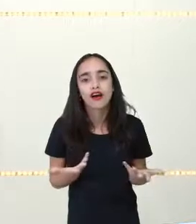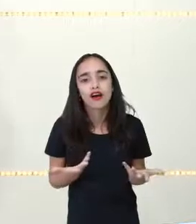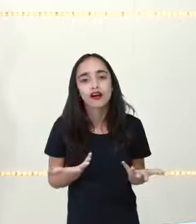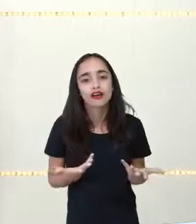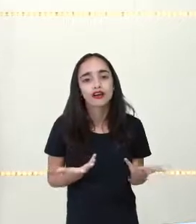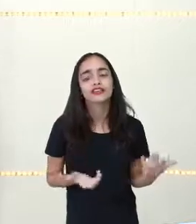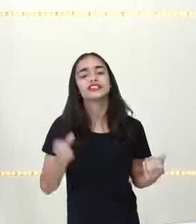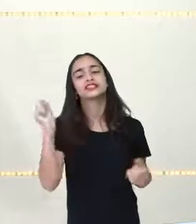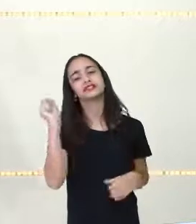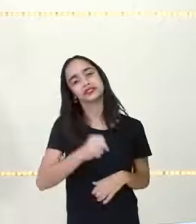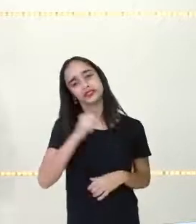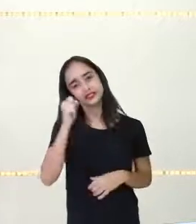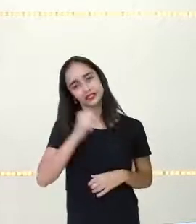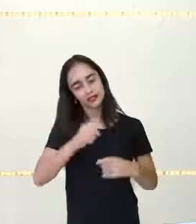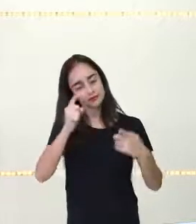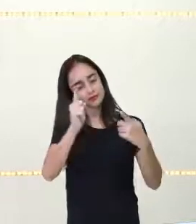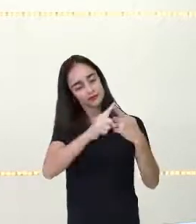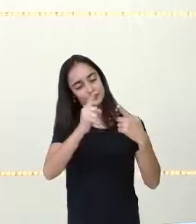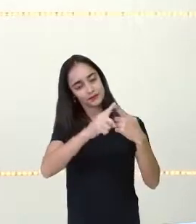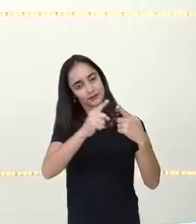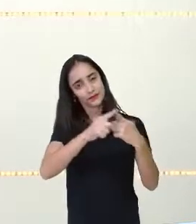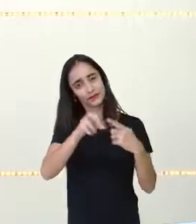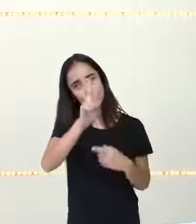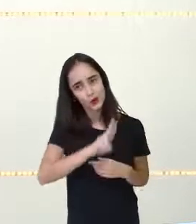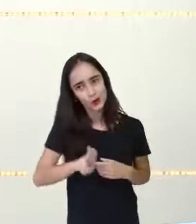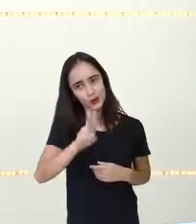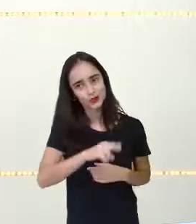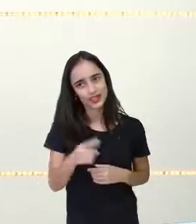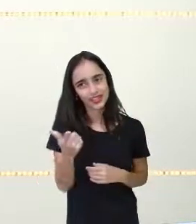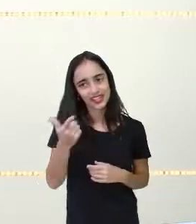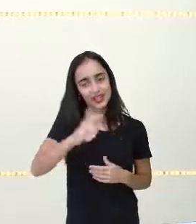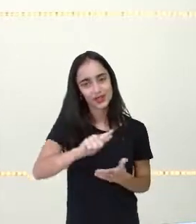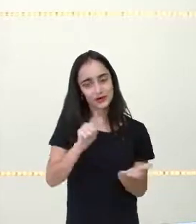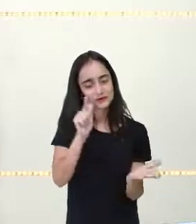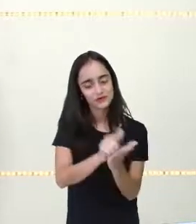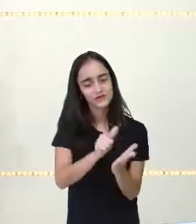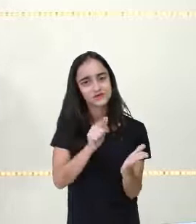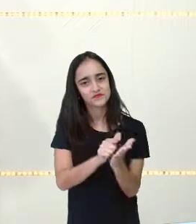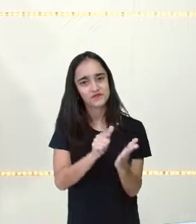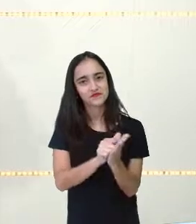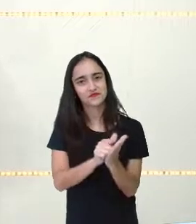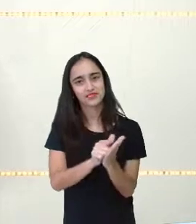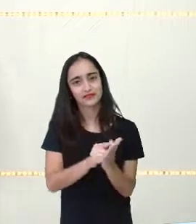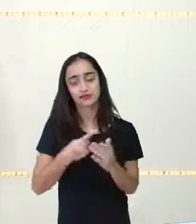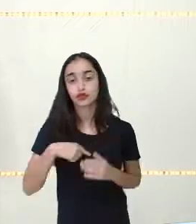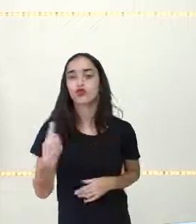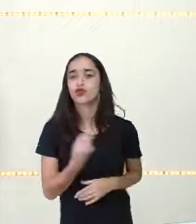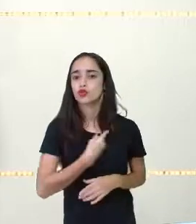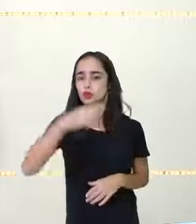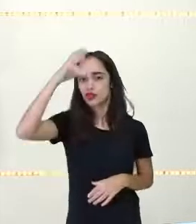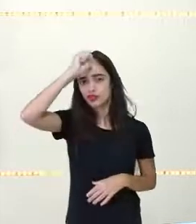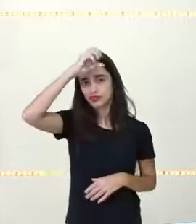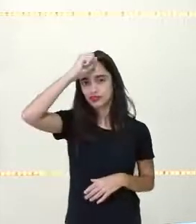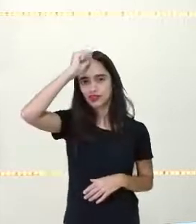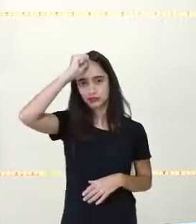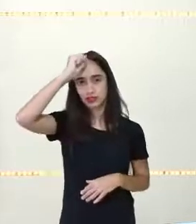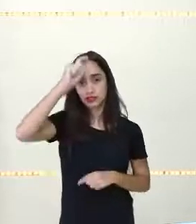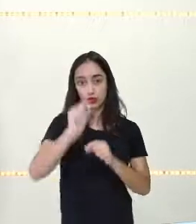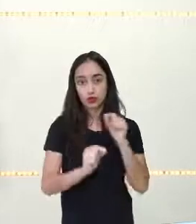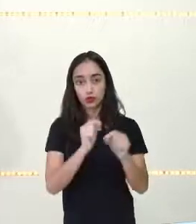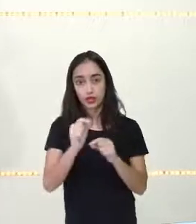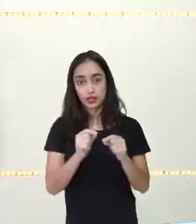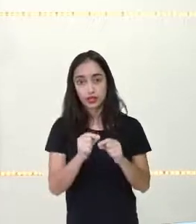a reutilização e a reciclagem do Papel a gente aprendeu que as tirinhas além de divertir